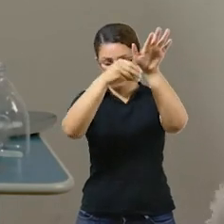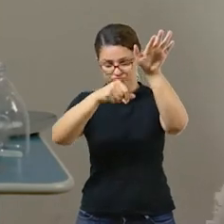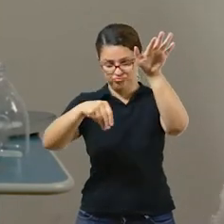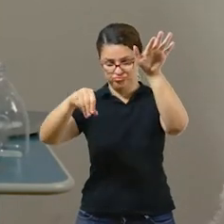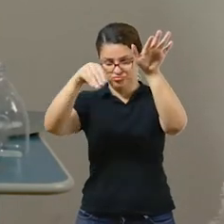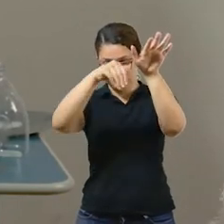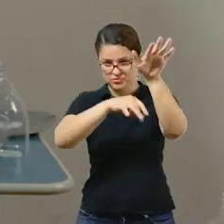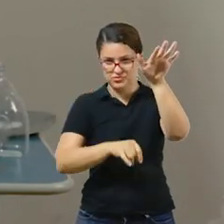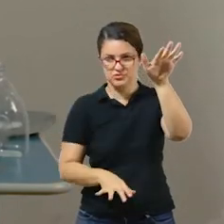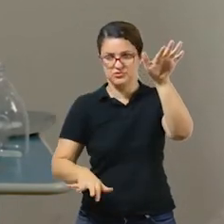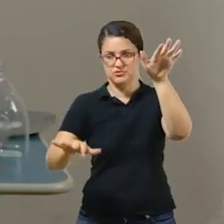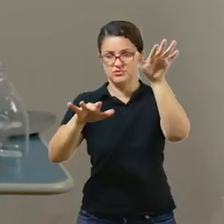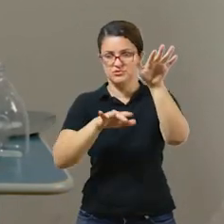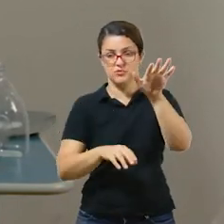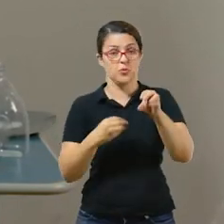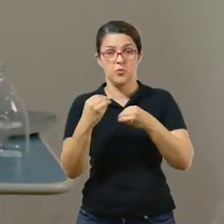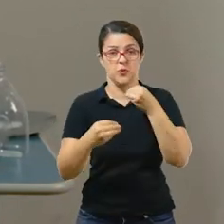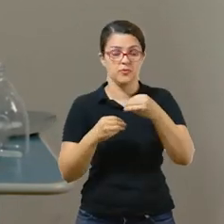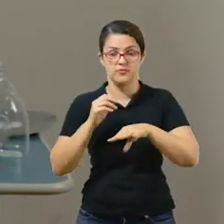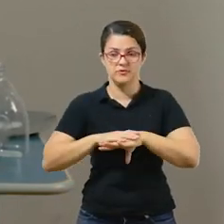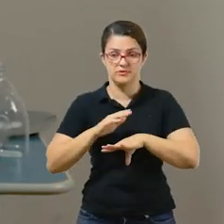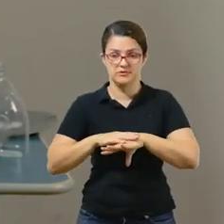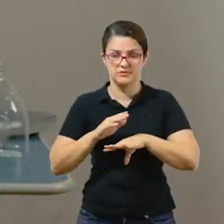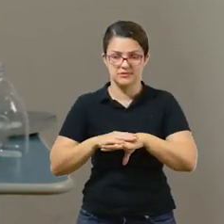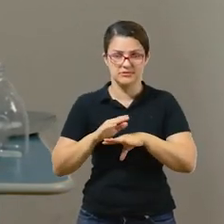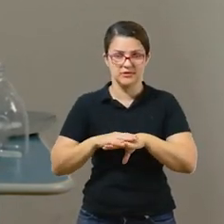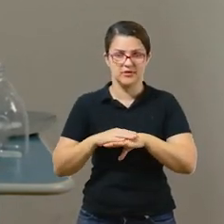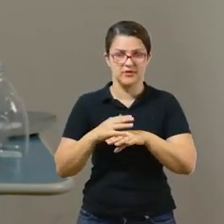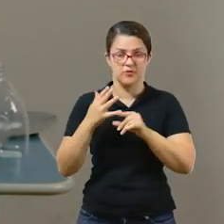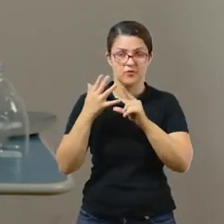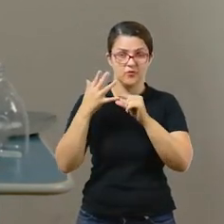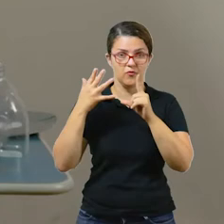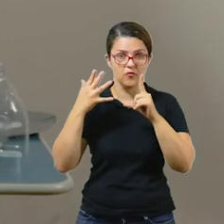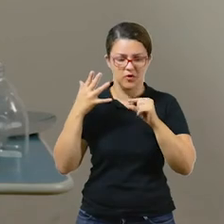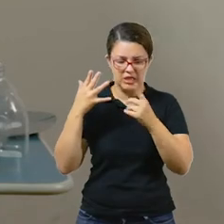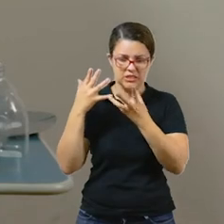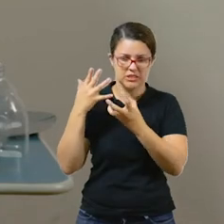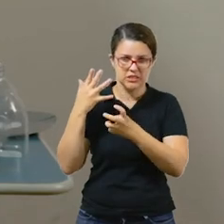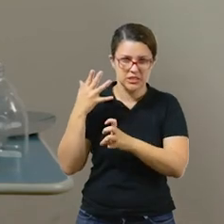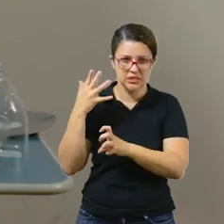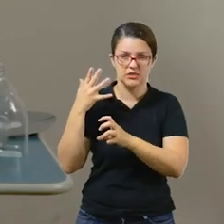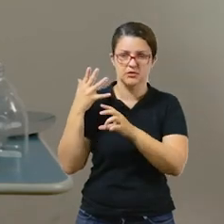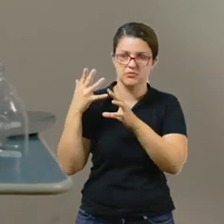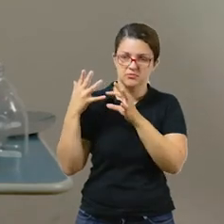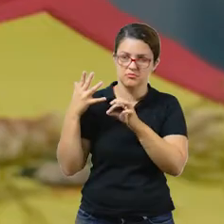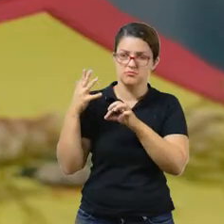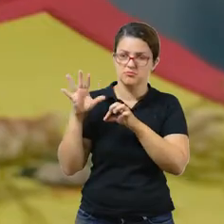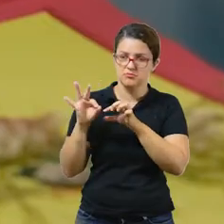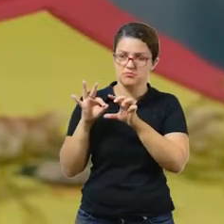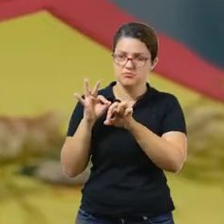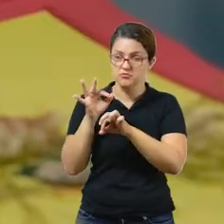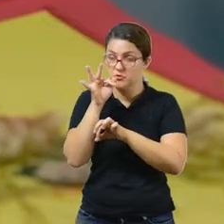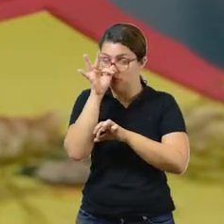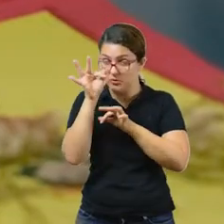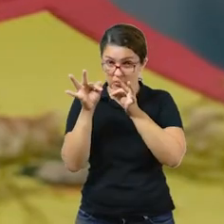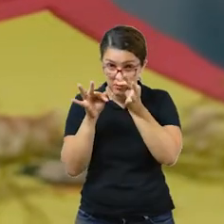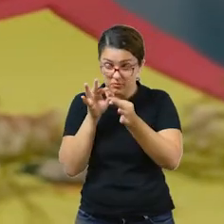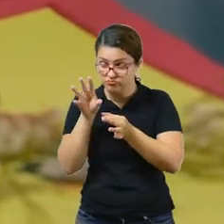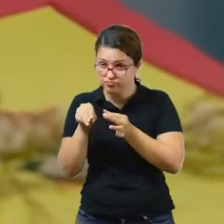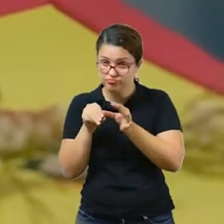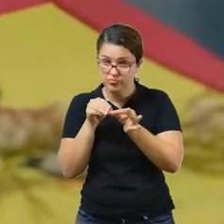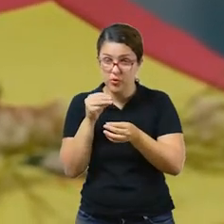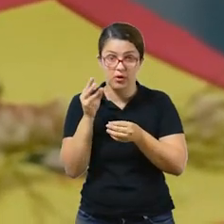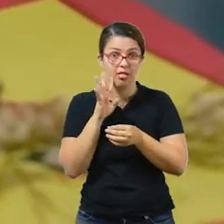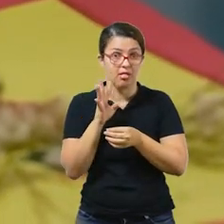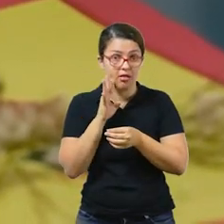nós podemos fazer? Com folhinhas secas, nós vamos fazer as asinhas dela. Olha que legal que fica,